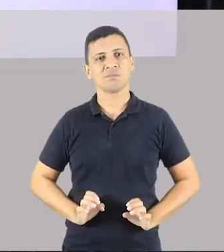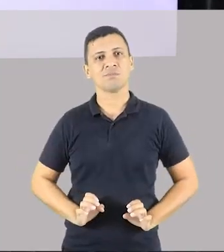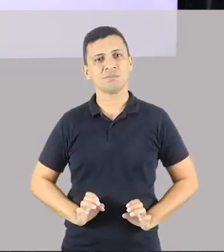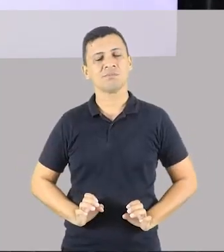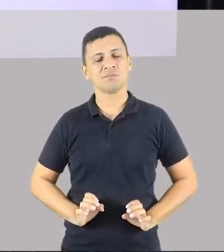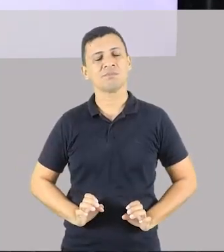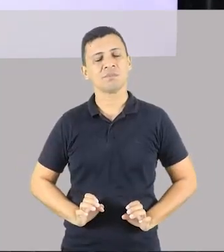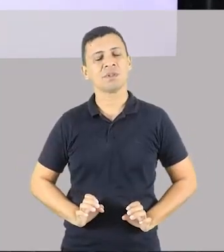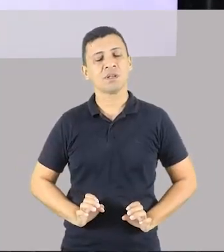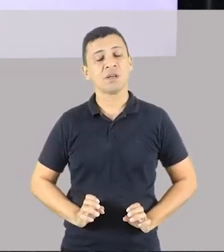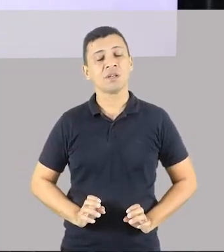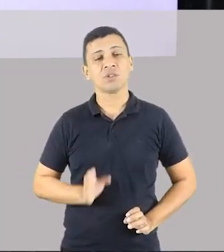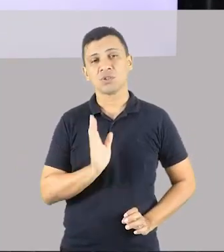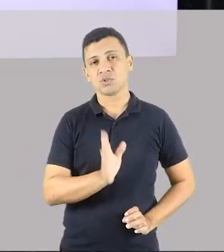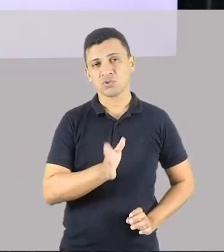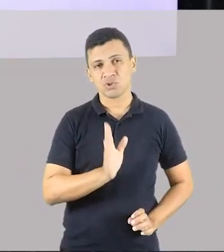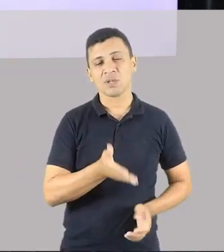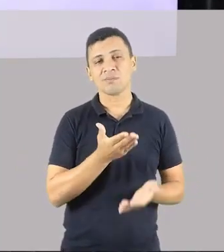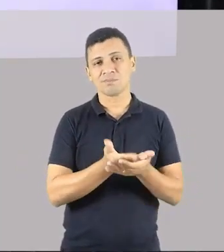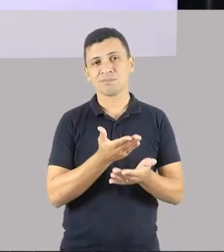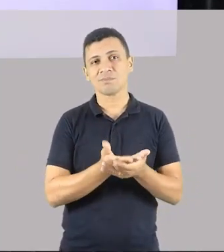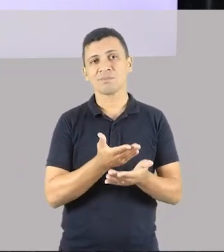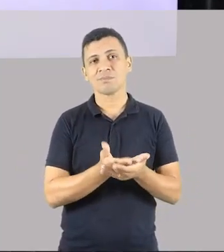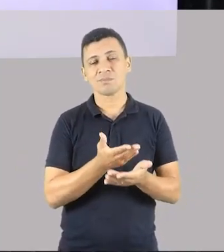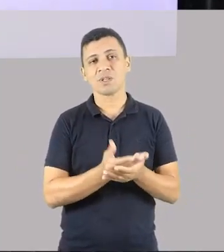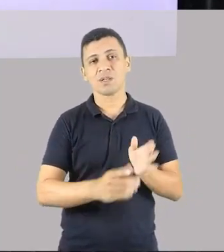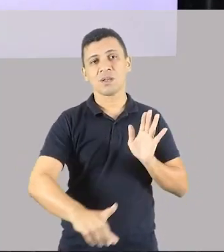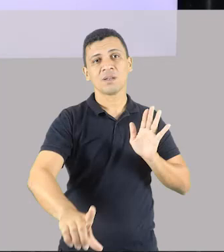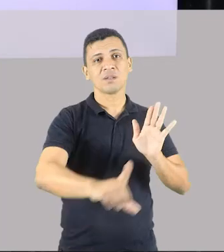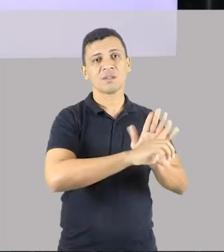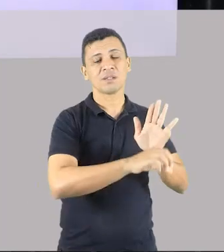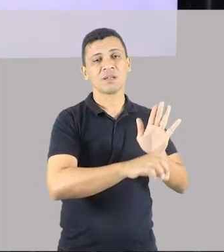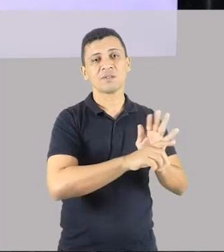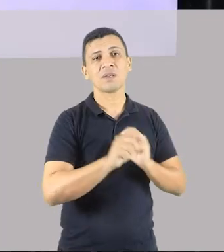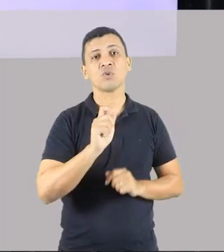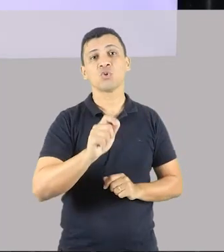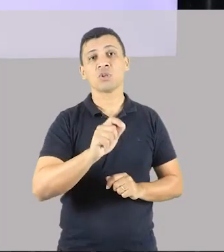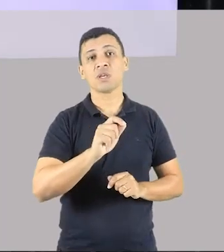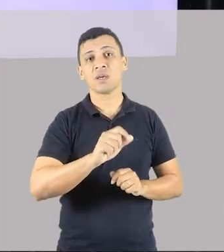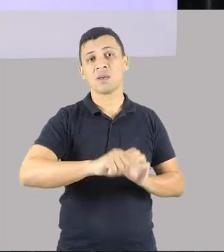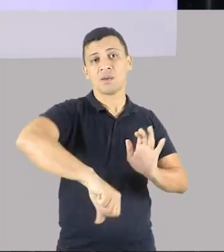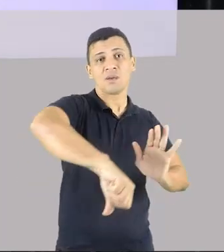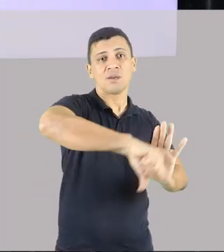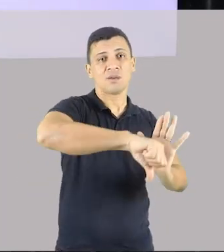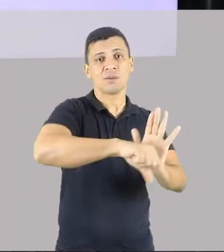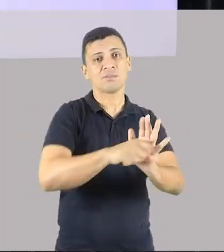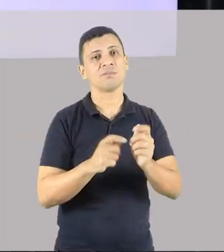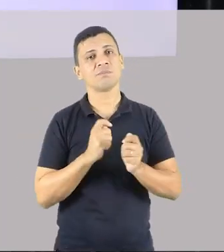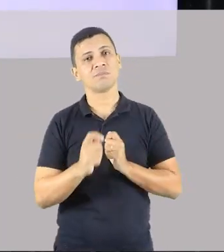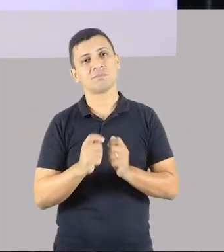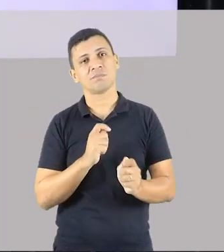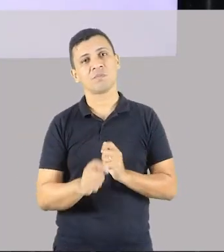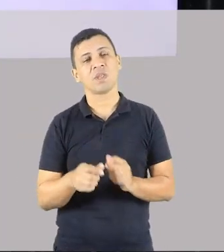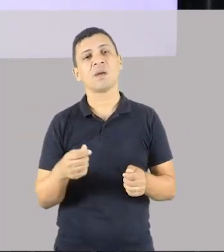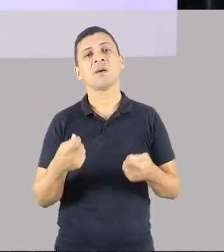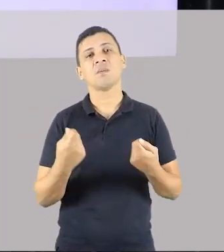com base daquilo que a gente viu também na lei de improbidade administrativa. Ela tem que ser moral, ela tem que